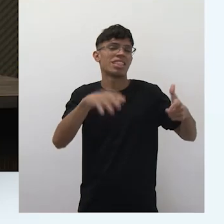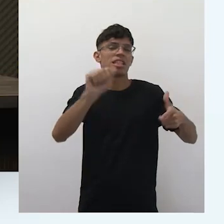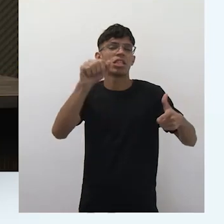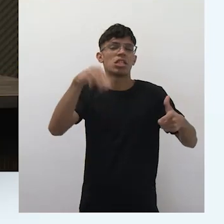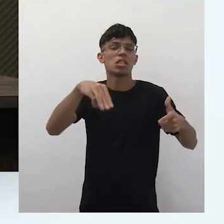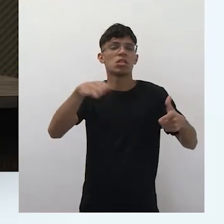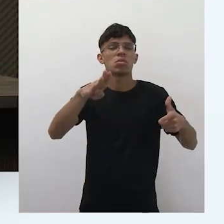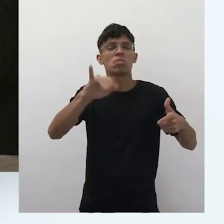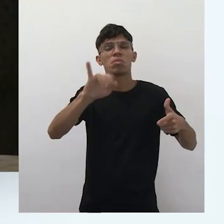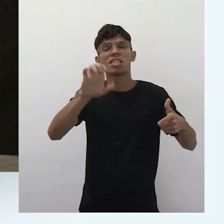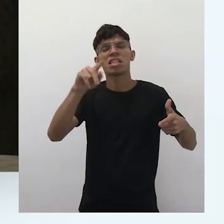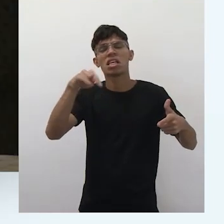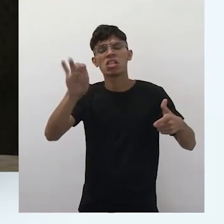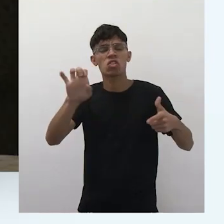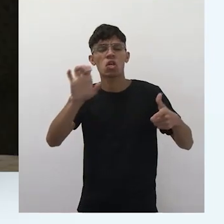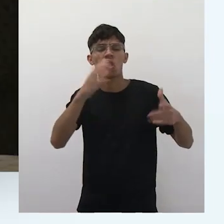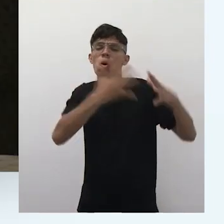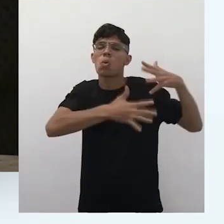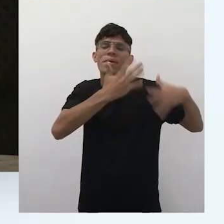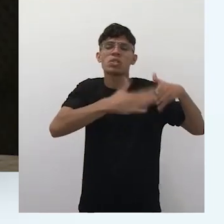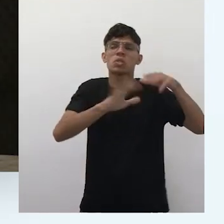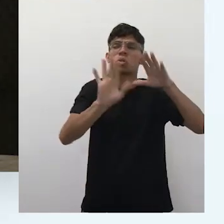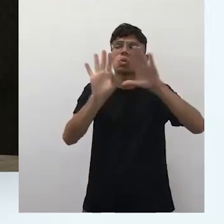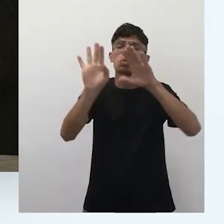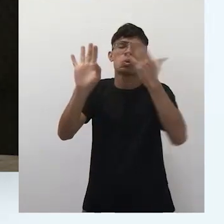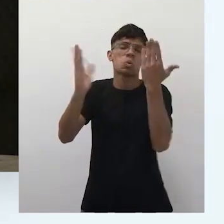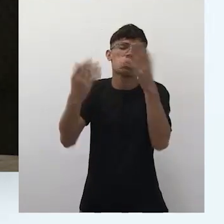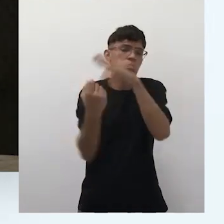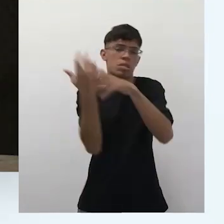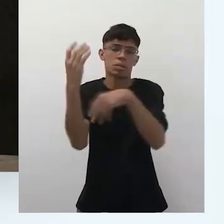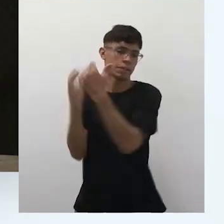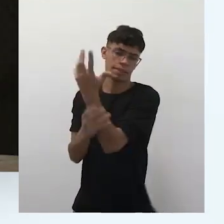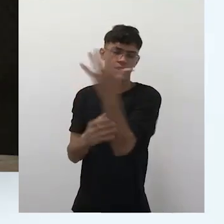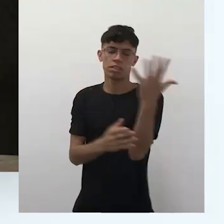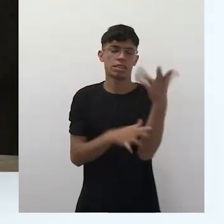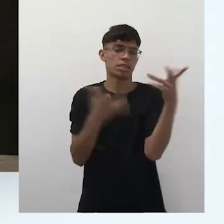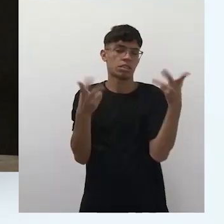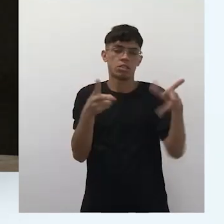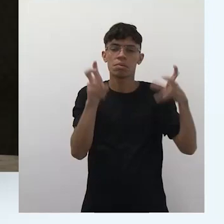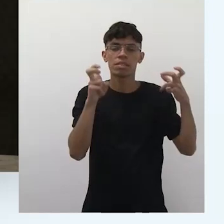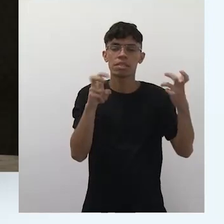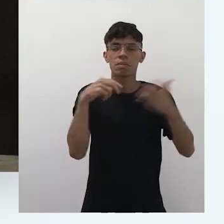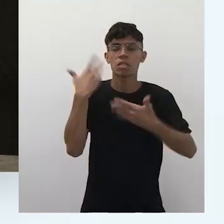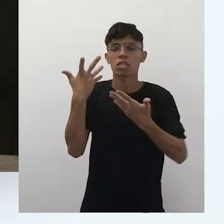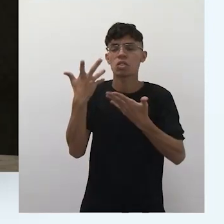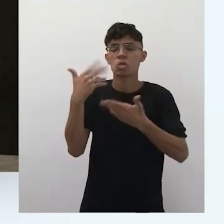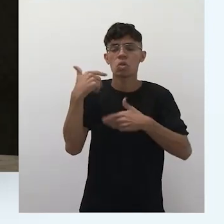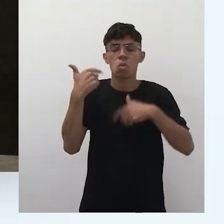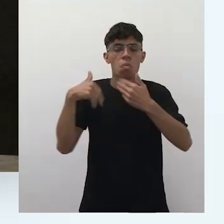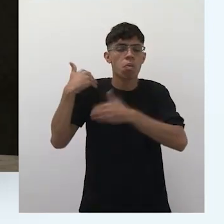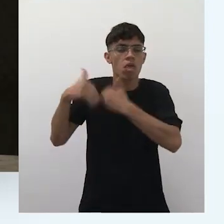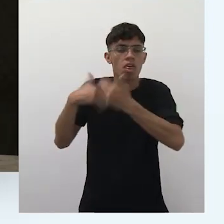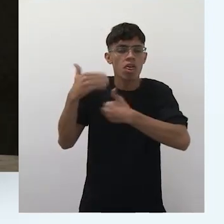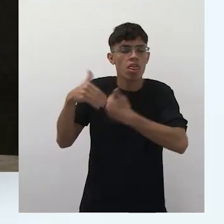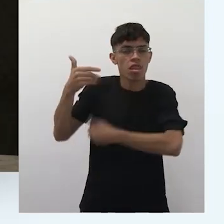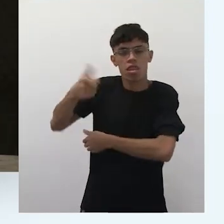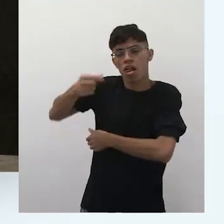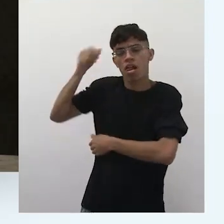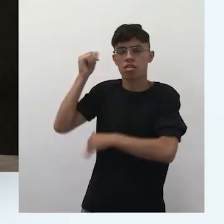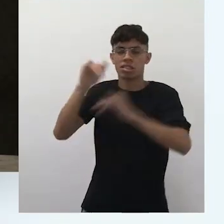com a ideia de natureza, não é? Então, a gente percebe que os programas de algumas décadas